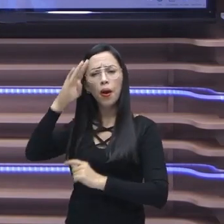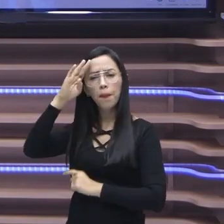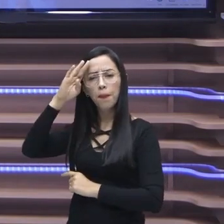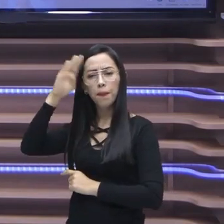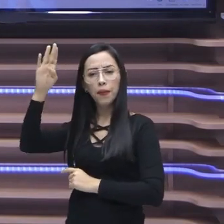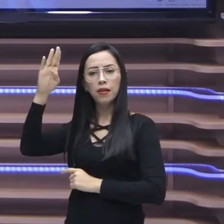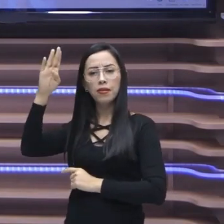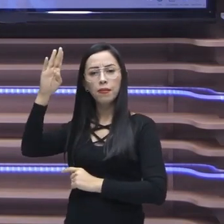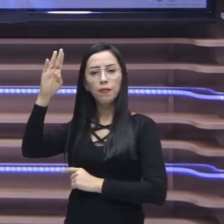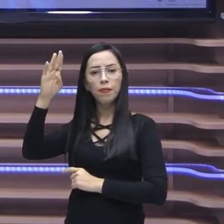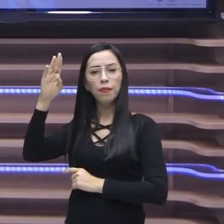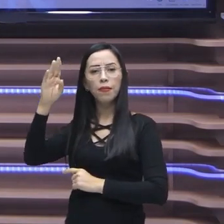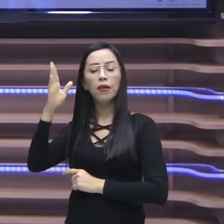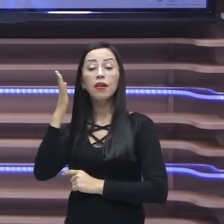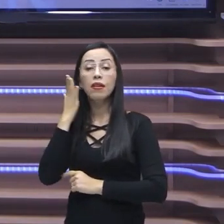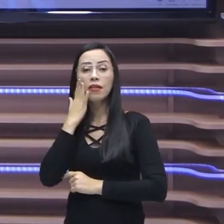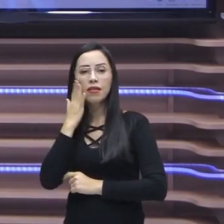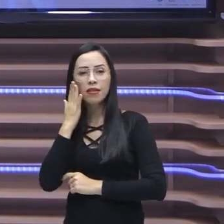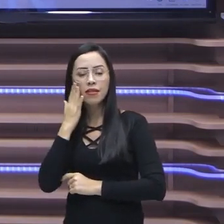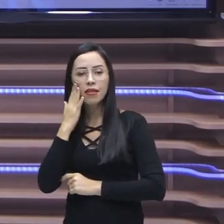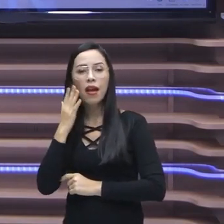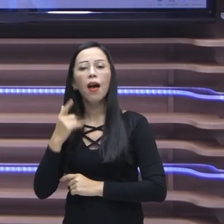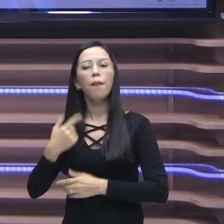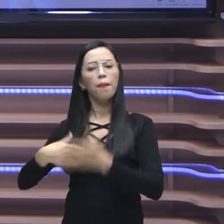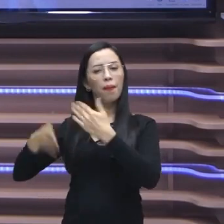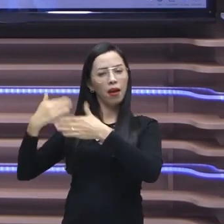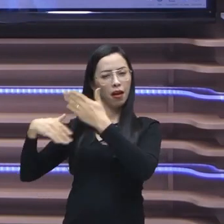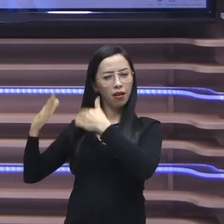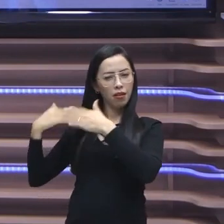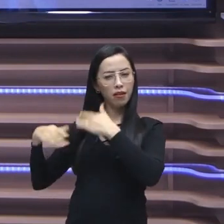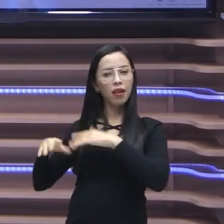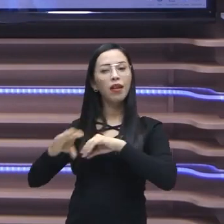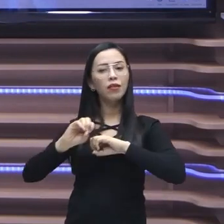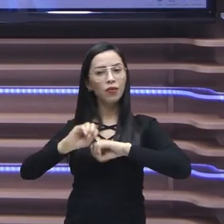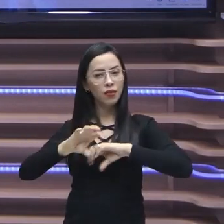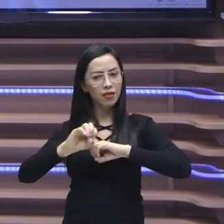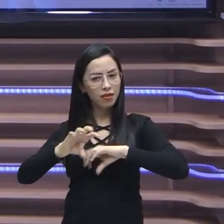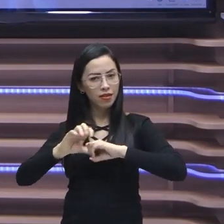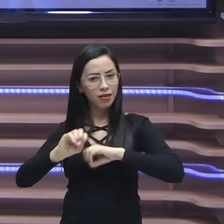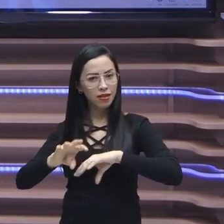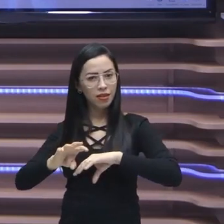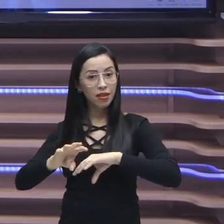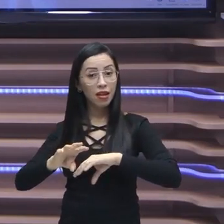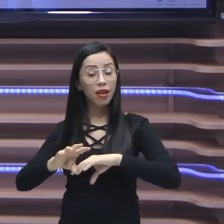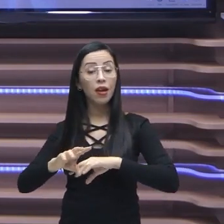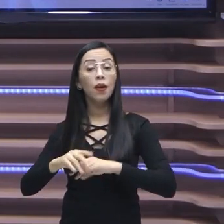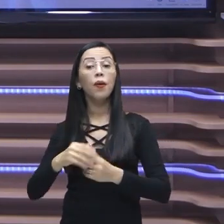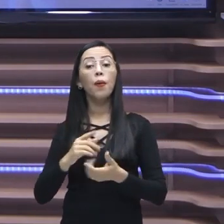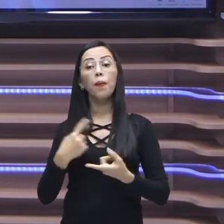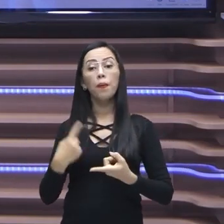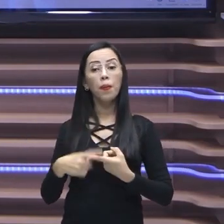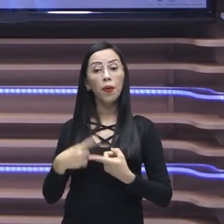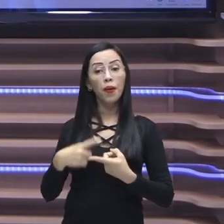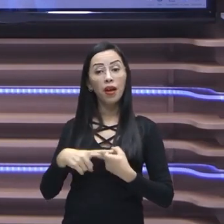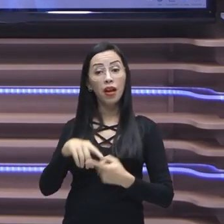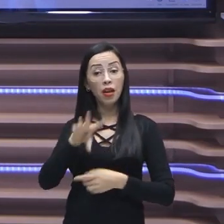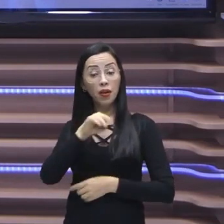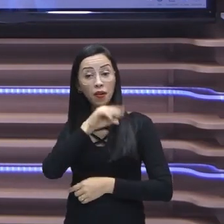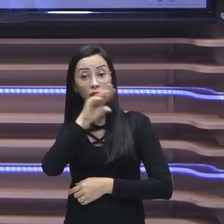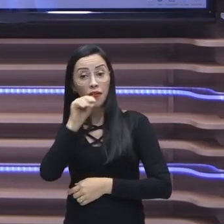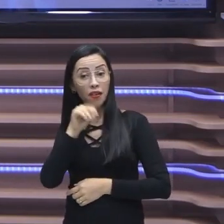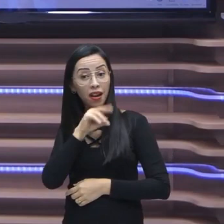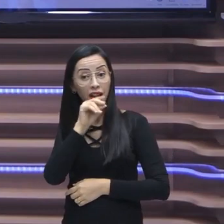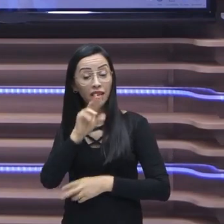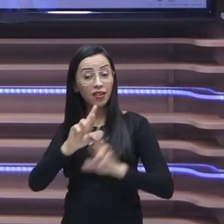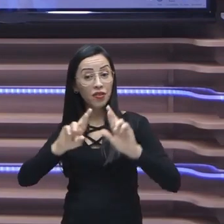sabe, e eu venho falando, na última aula eu falei que a língua falada é diferente da língua escrita.